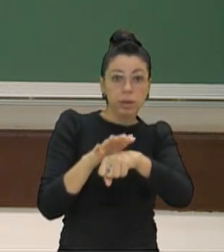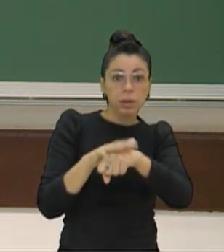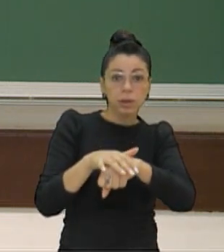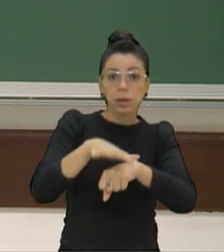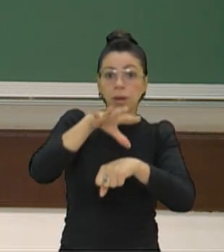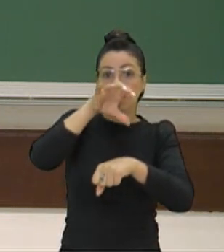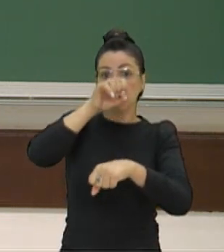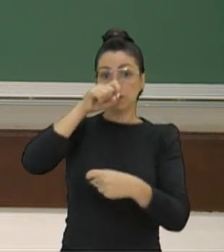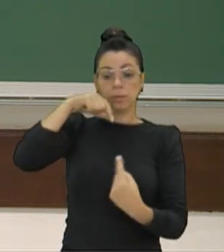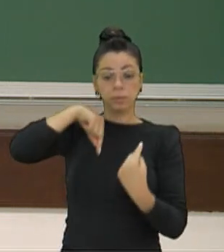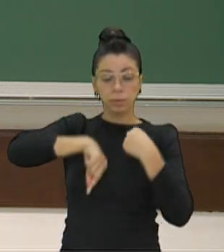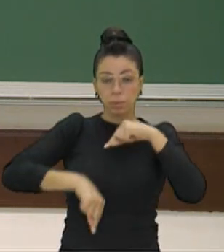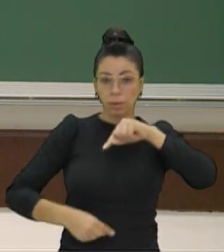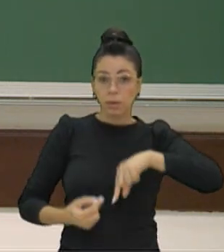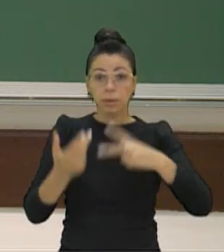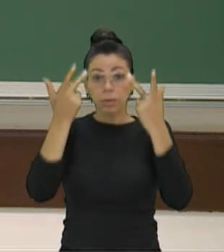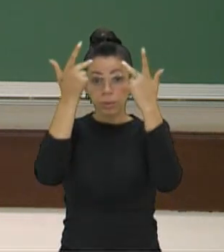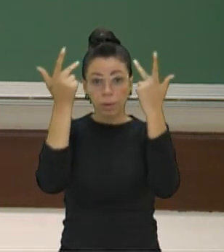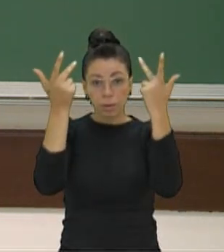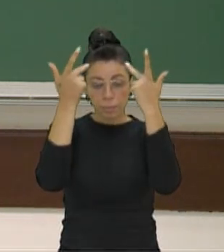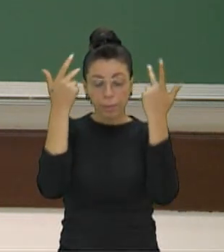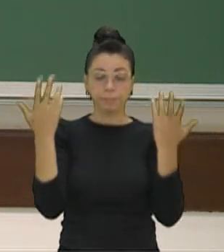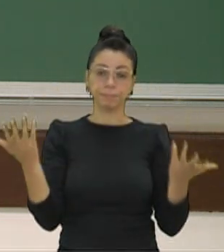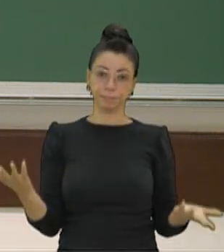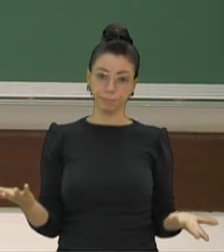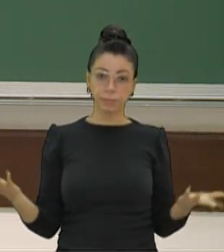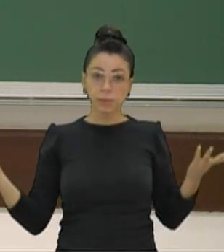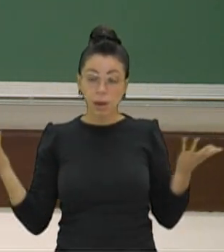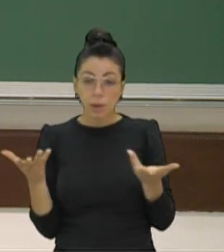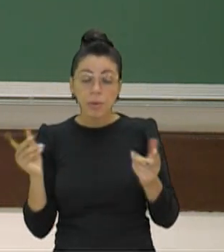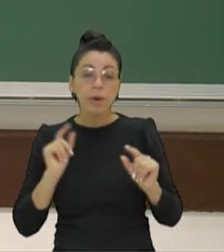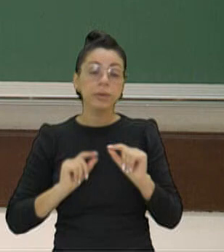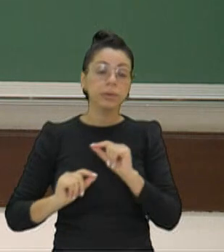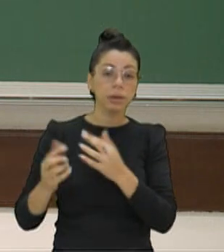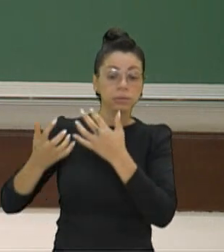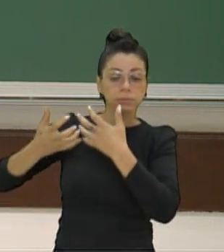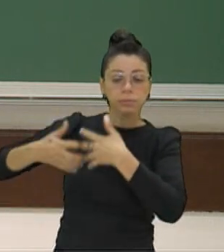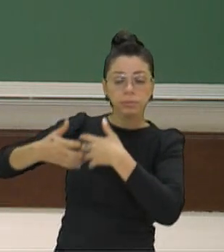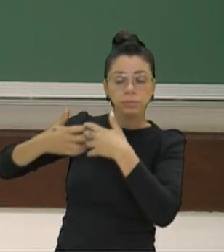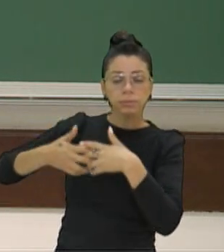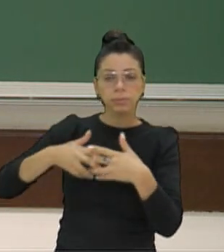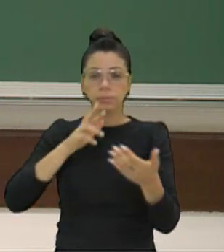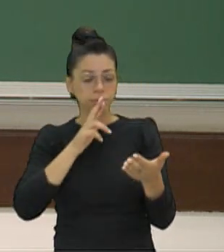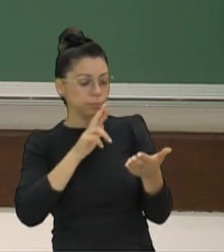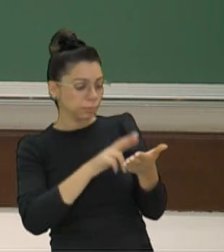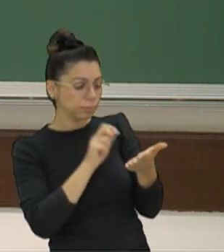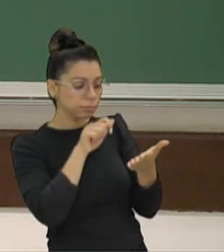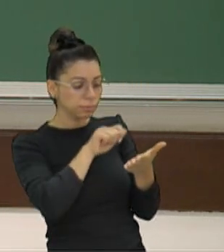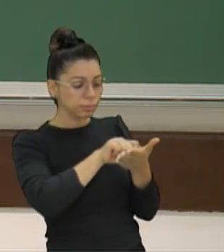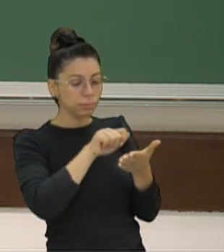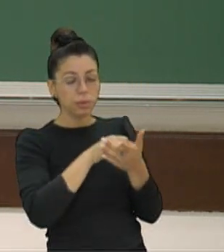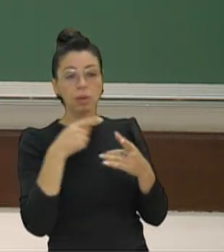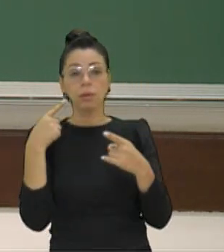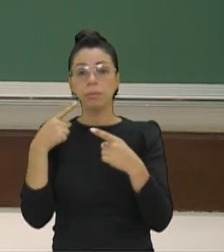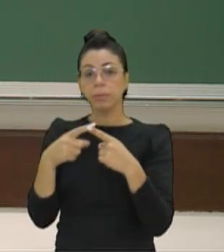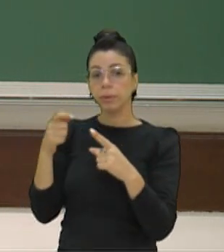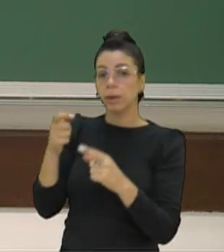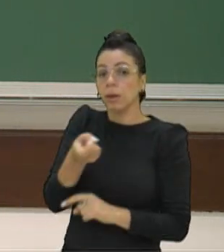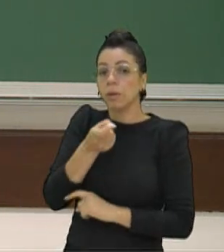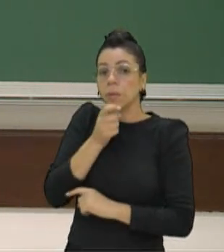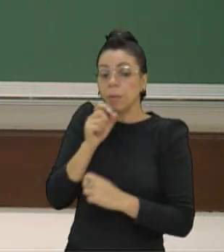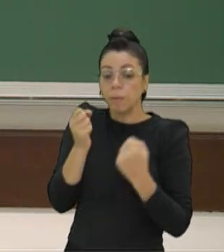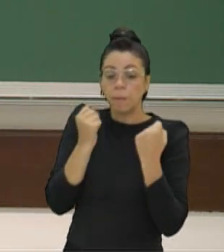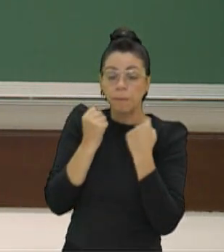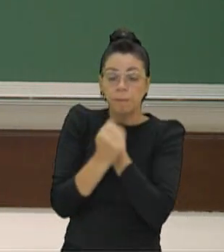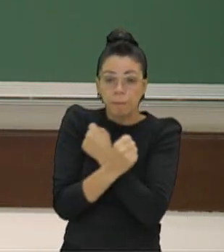do que no verão? Agora, eu quero que você reflita e escreva aí, por que no inverno são mais